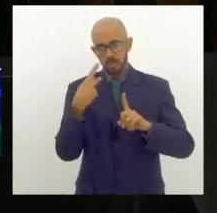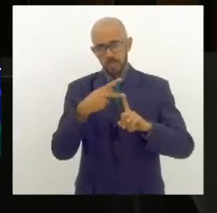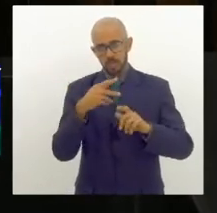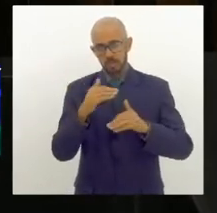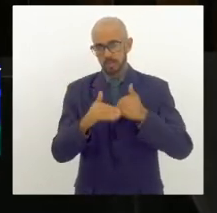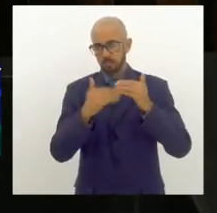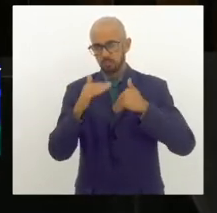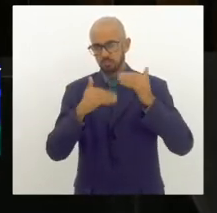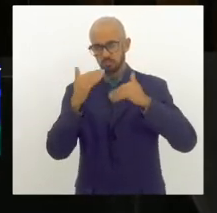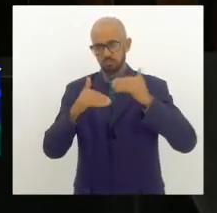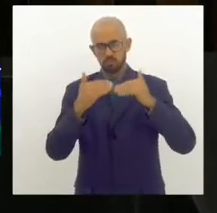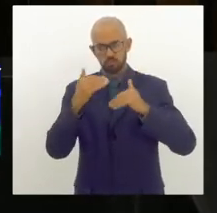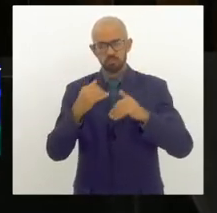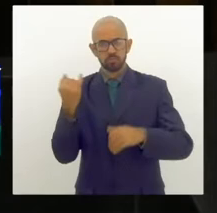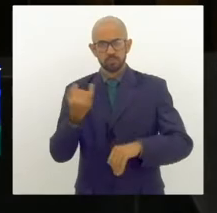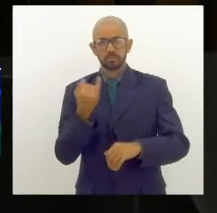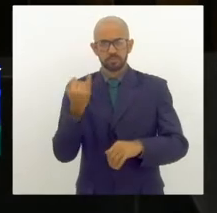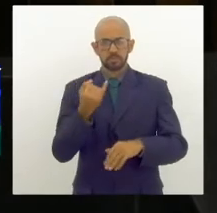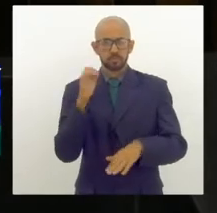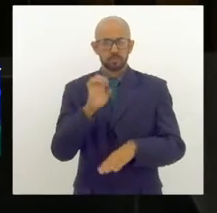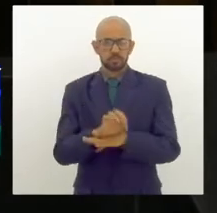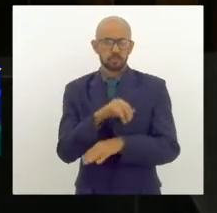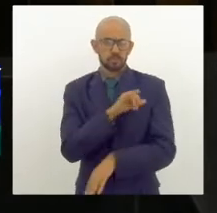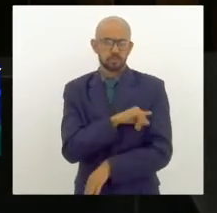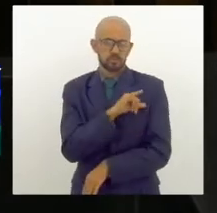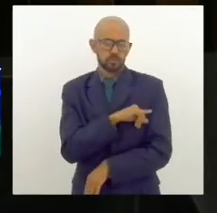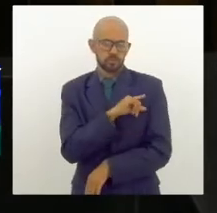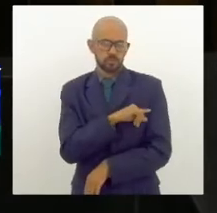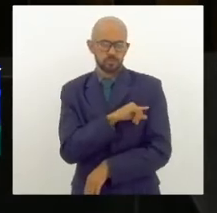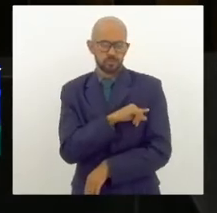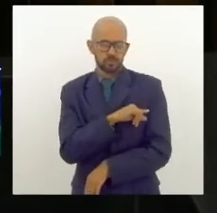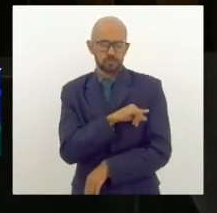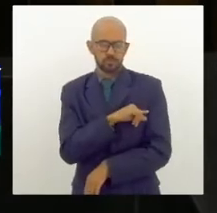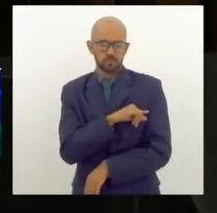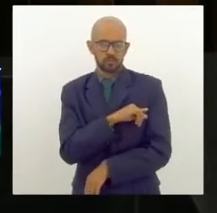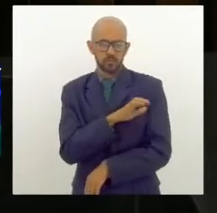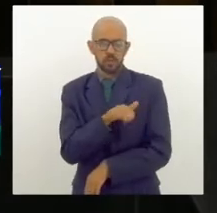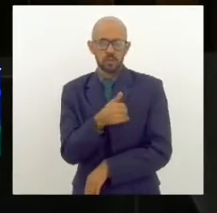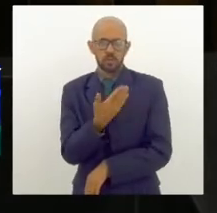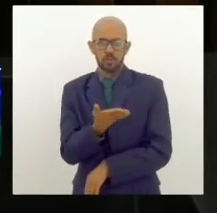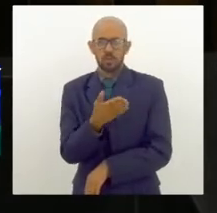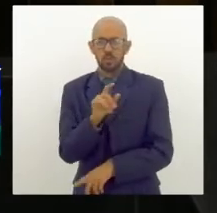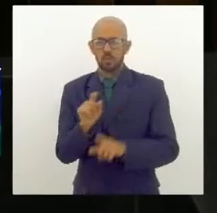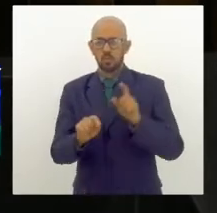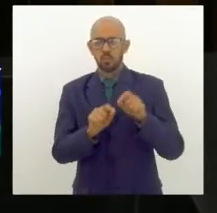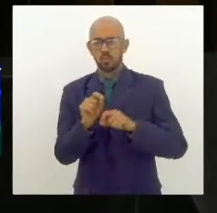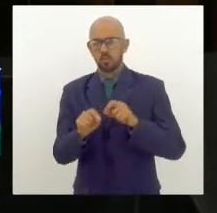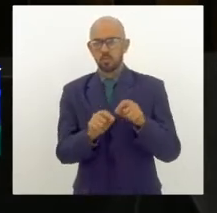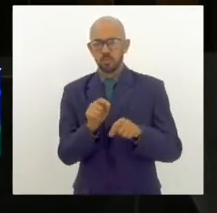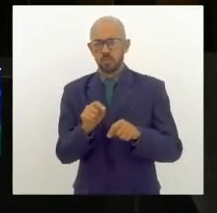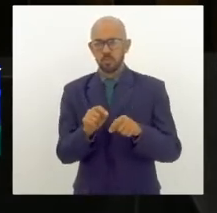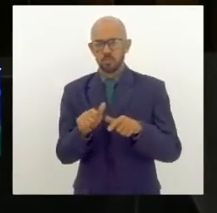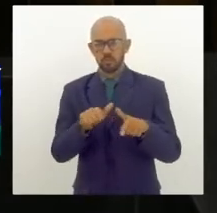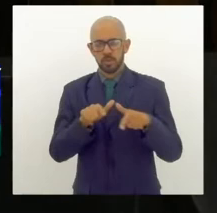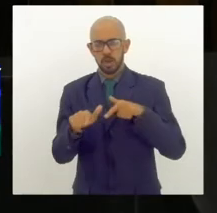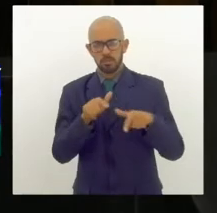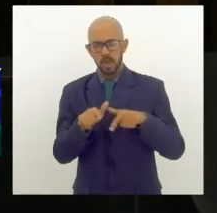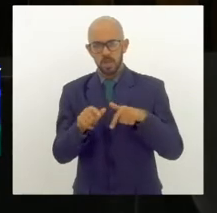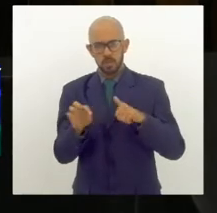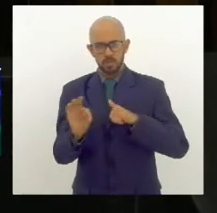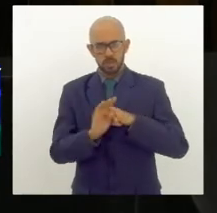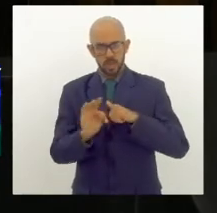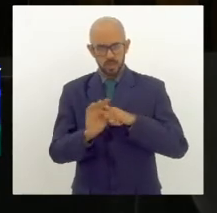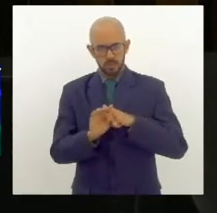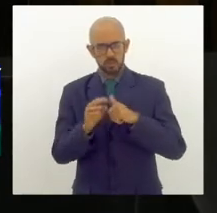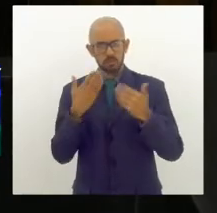próspero, tão fundamental para o nosso Estado, que é das comunidades terapêuticas. Então, o trabalho técnico, psicológico,